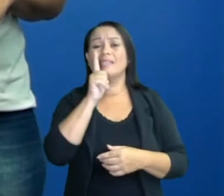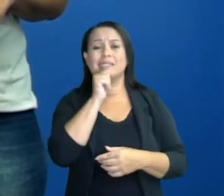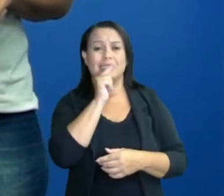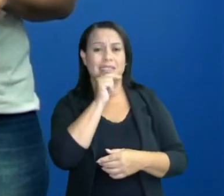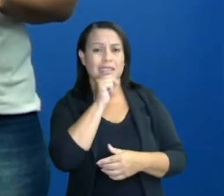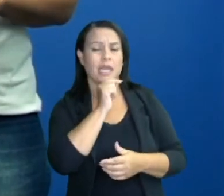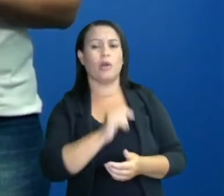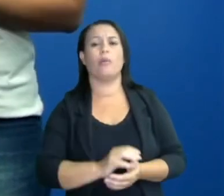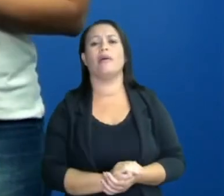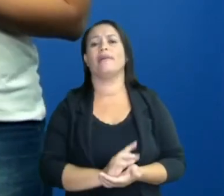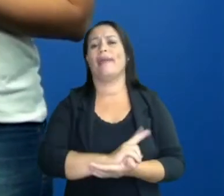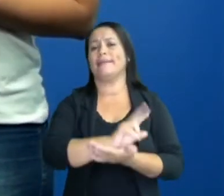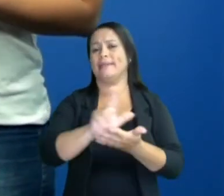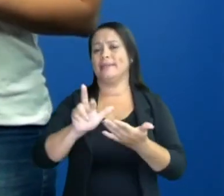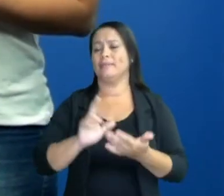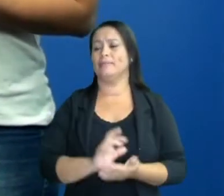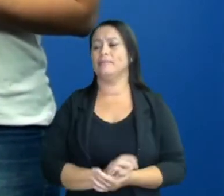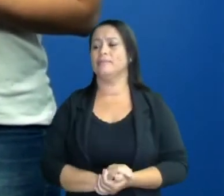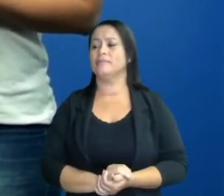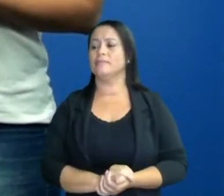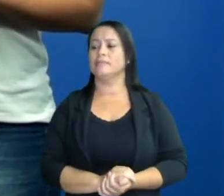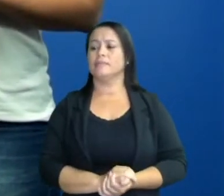água etc